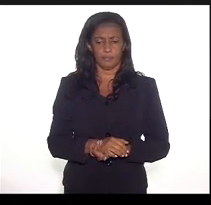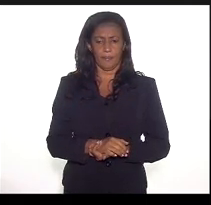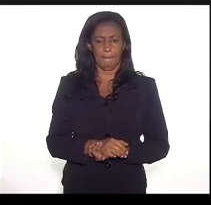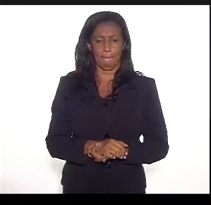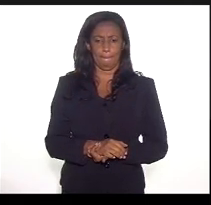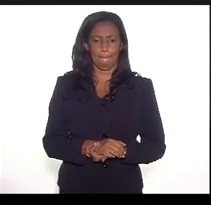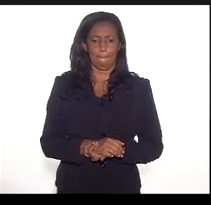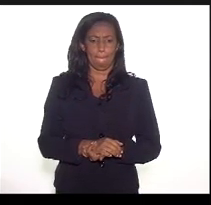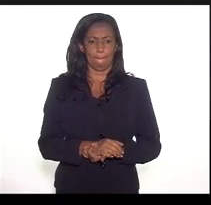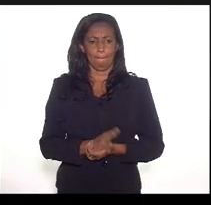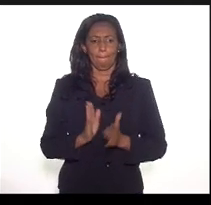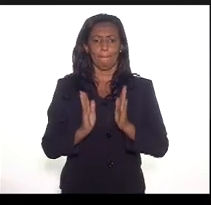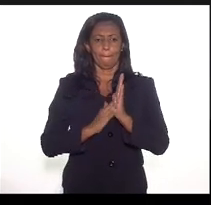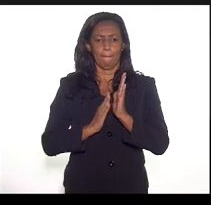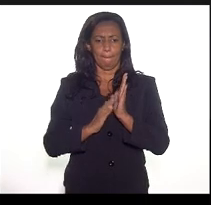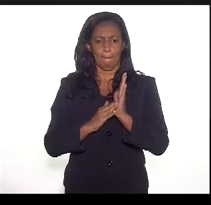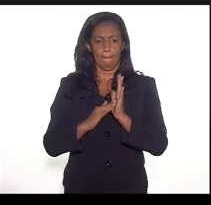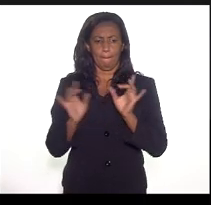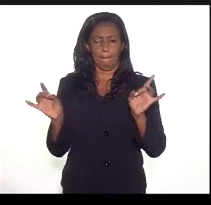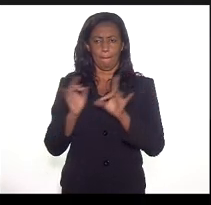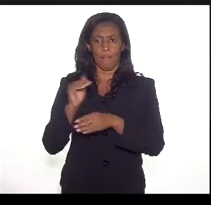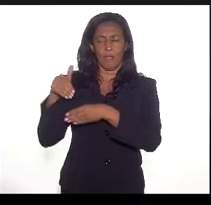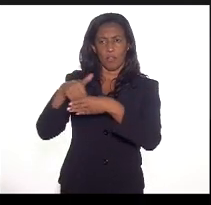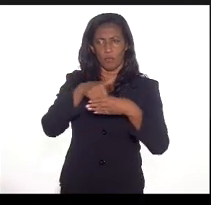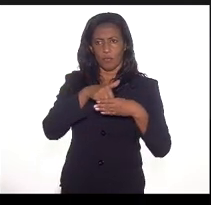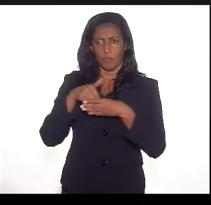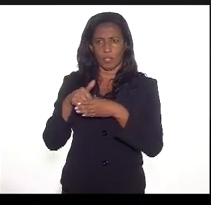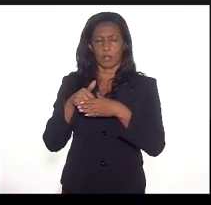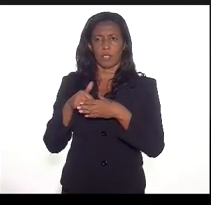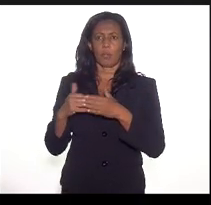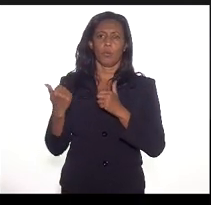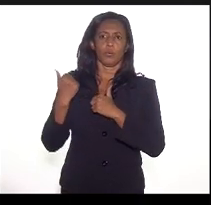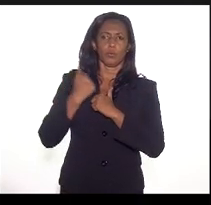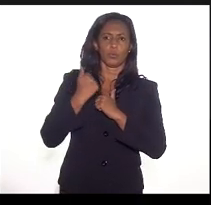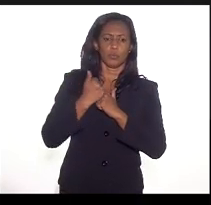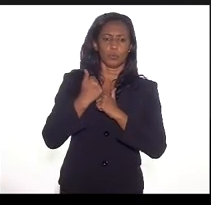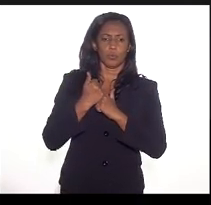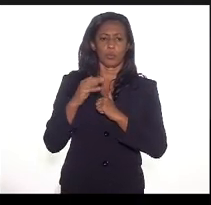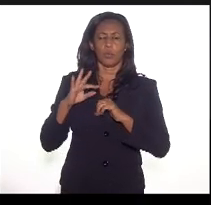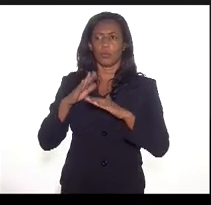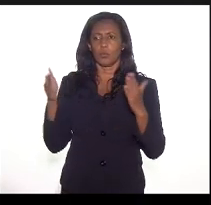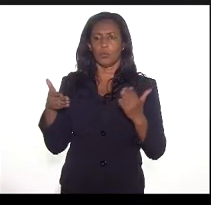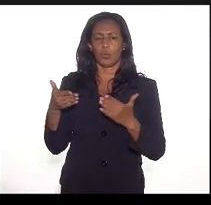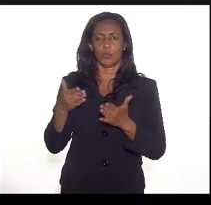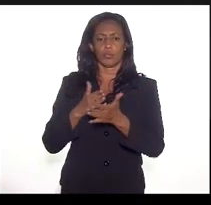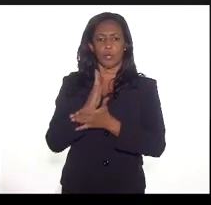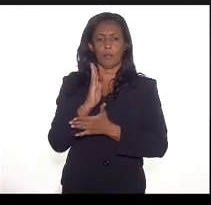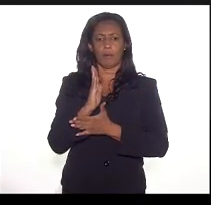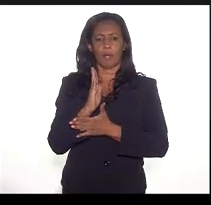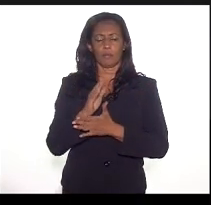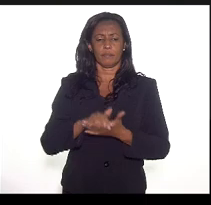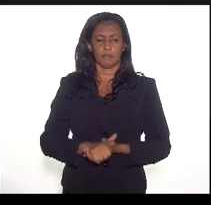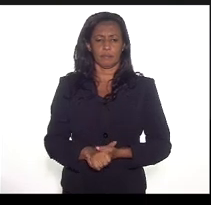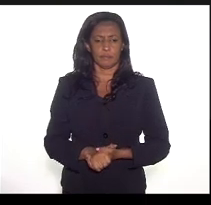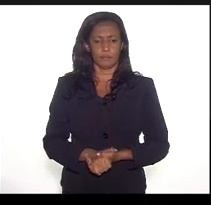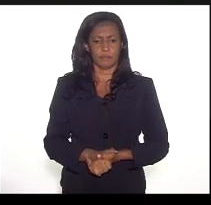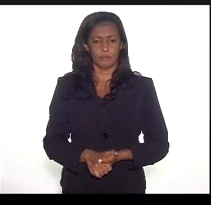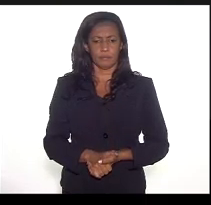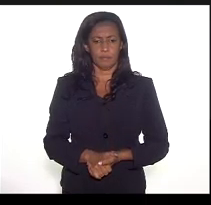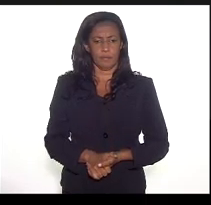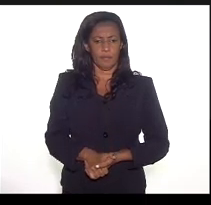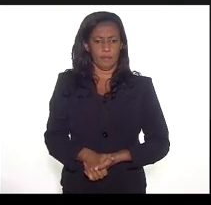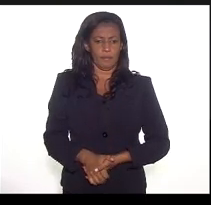Deputado Serafini. Com os pareceres emitidos em votação, o substitutivo. O senhor que aprova, permaneça como estão. Aprovado. Discussão, senhor